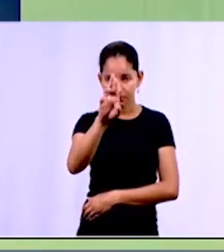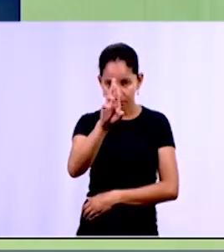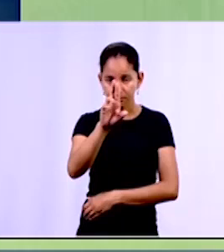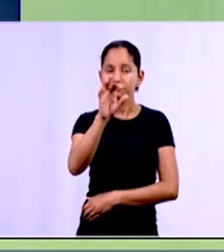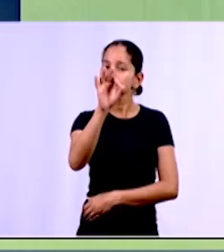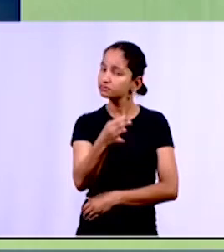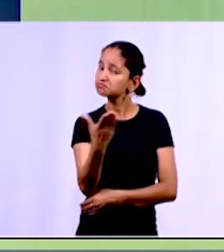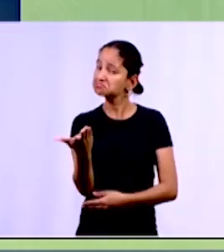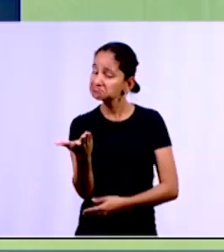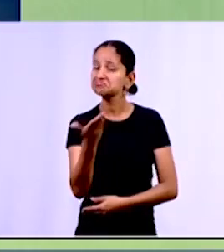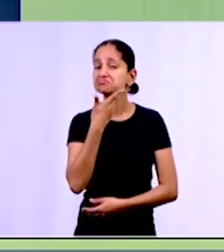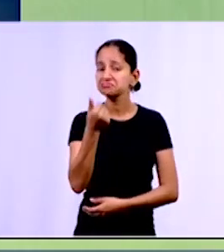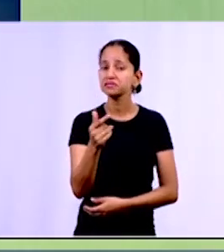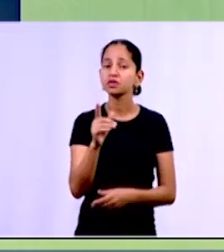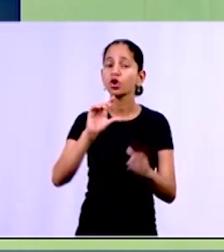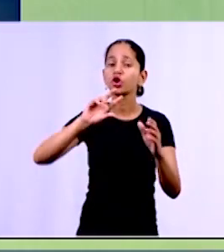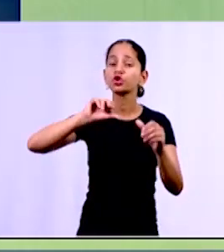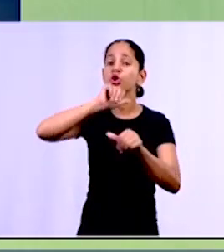Olha aí.